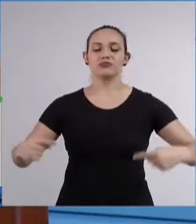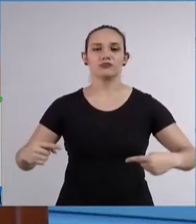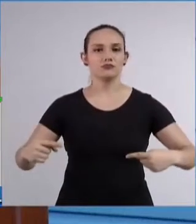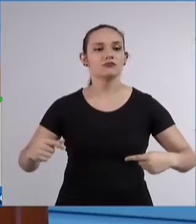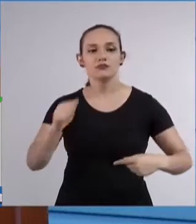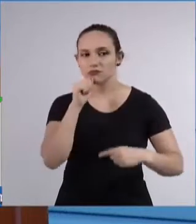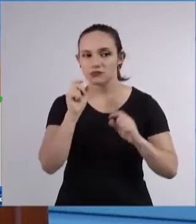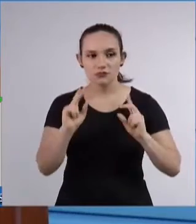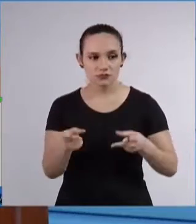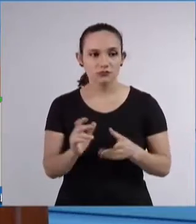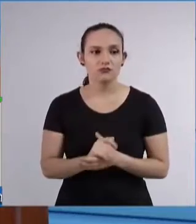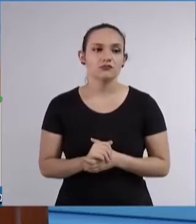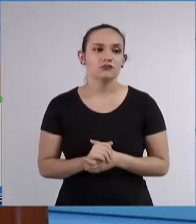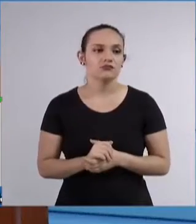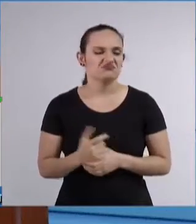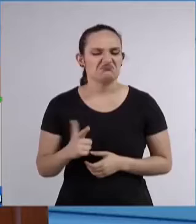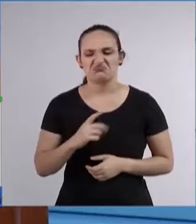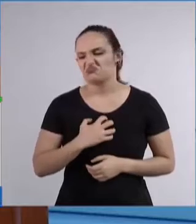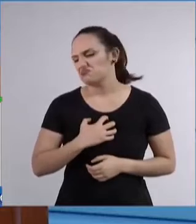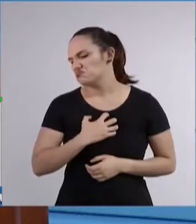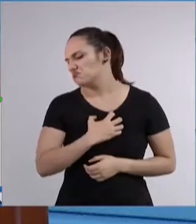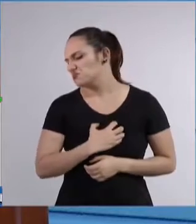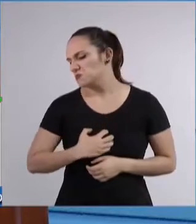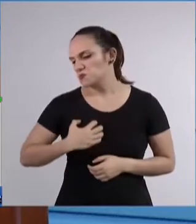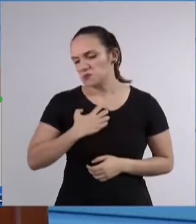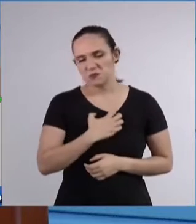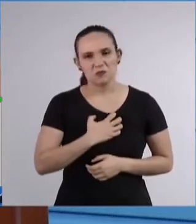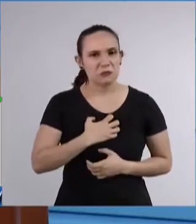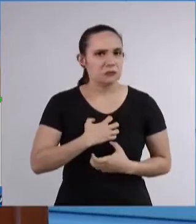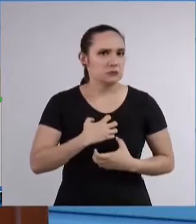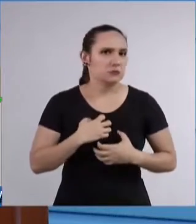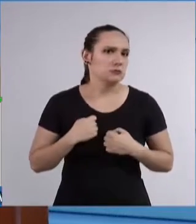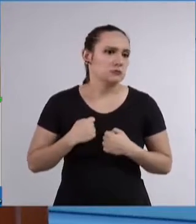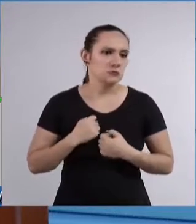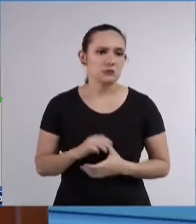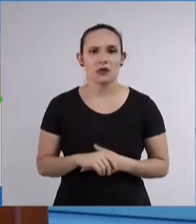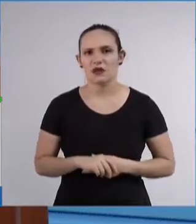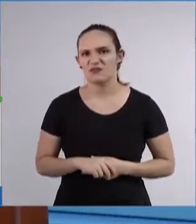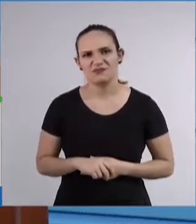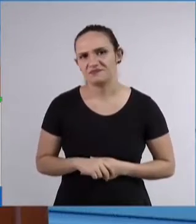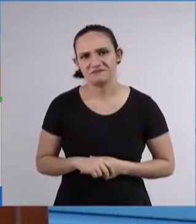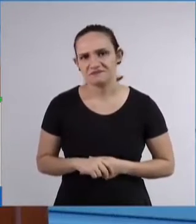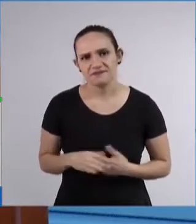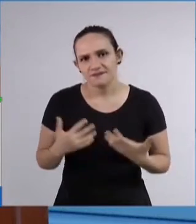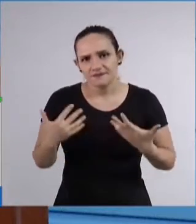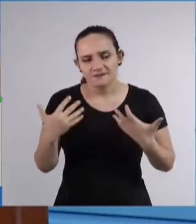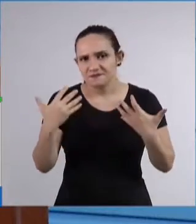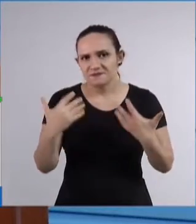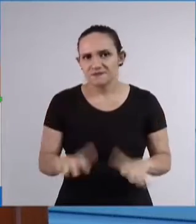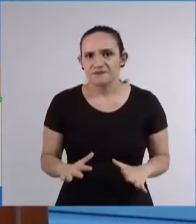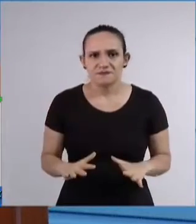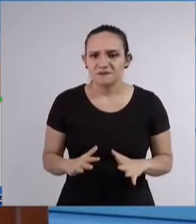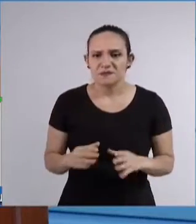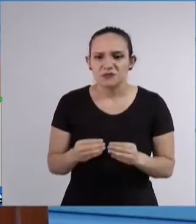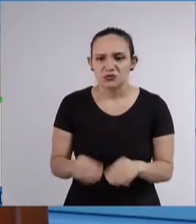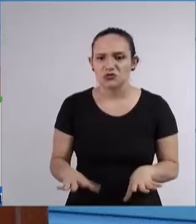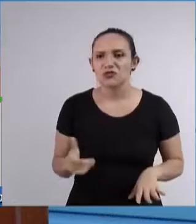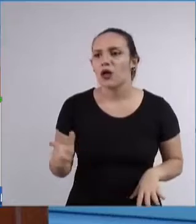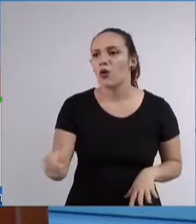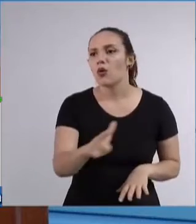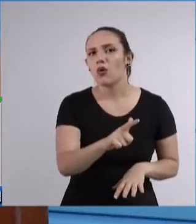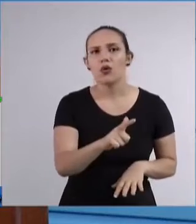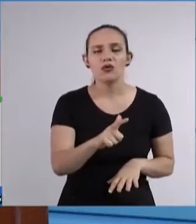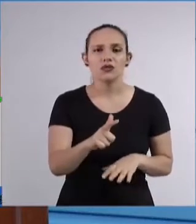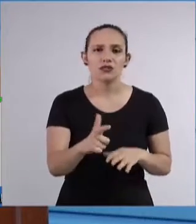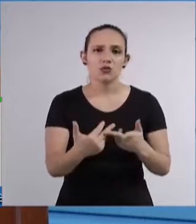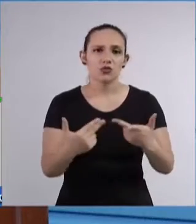promover nenhum tipo de rancor, nenhum tipo de situação que possa, de repente, colocar em constrangimento o desenvolvimento de Mato Grosso do